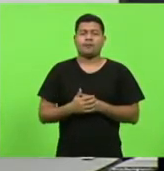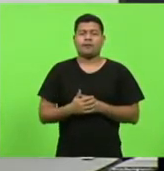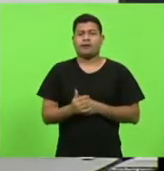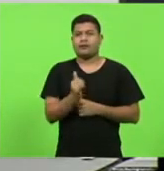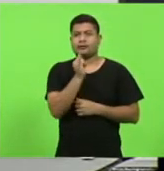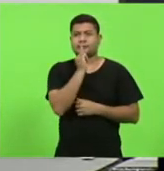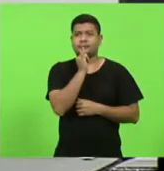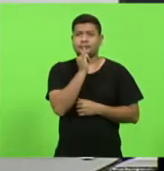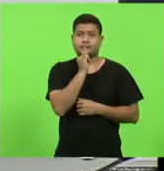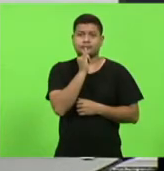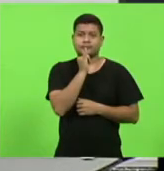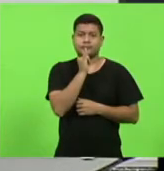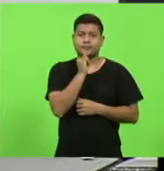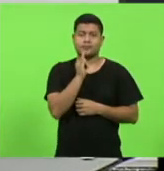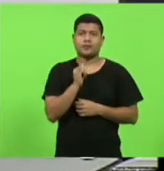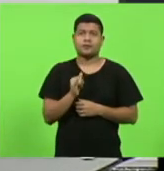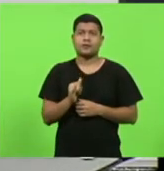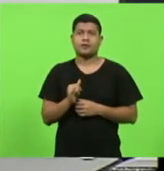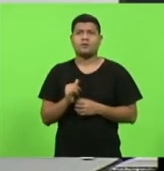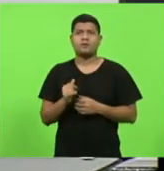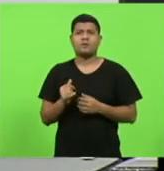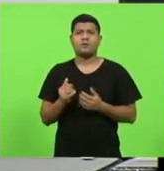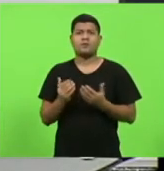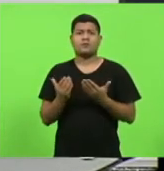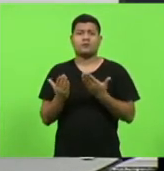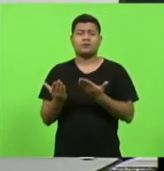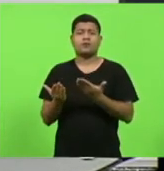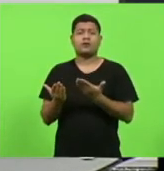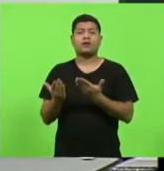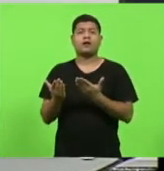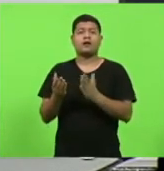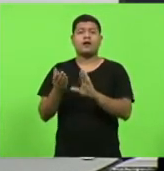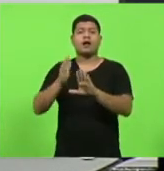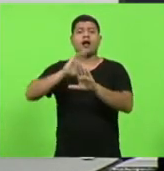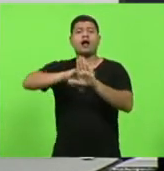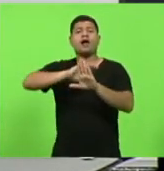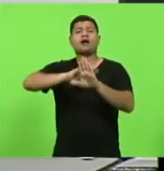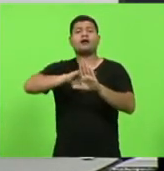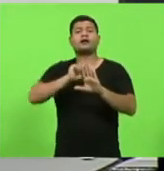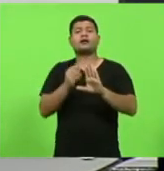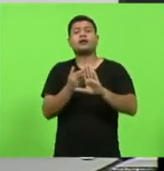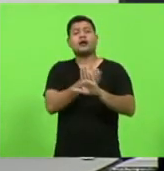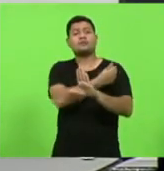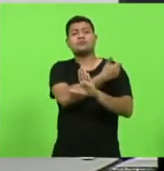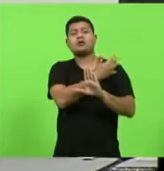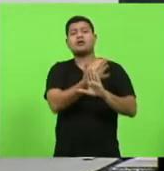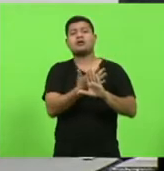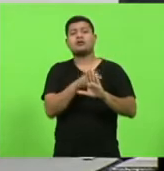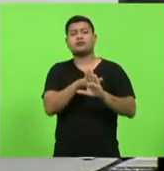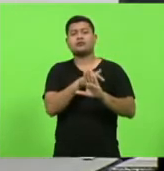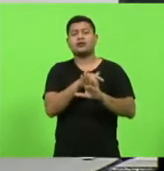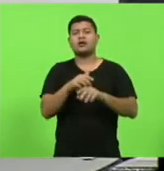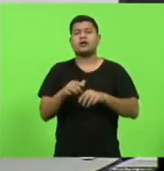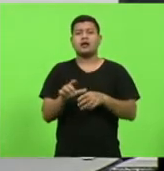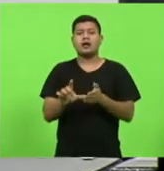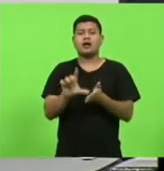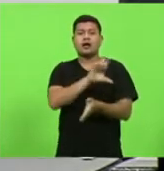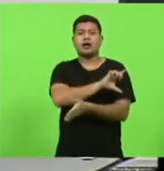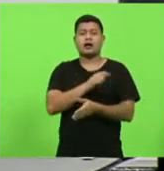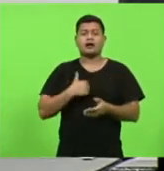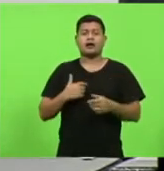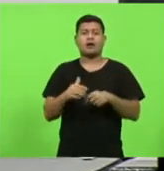exemplo, o que que levou os bastidores dessa negociação, aquela conversa no